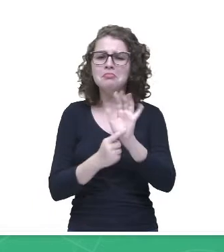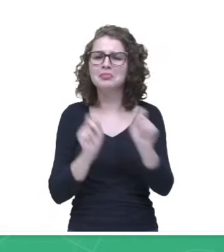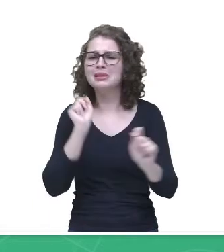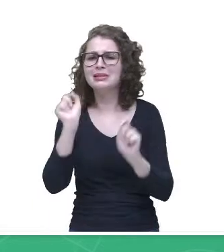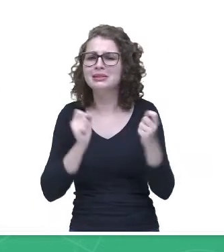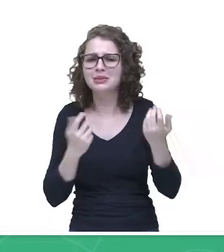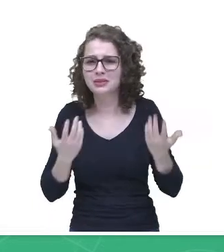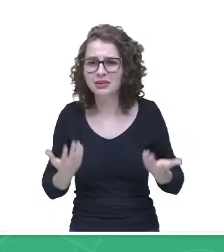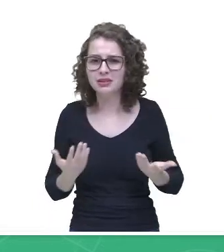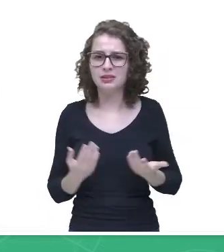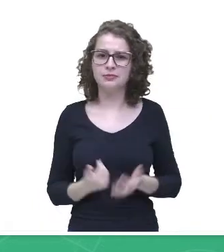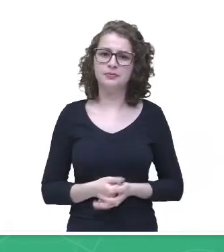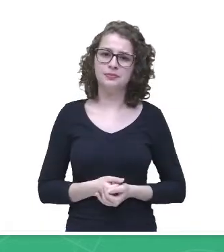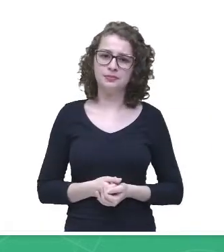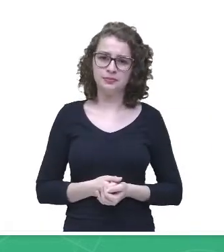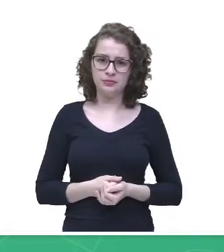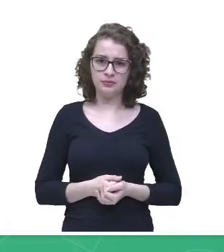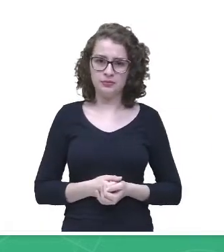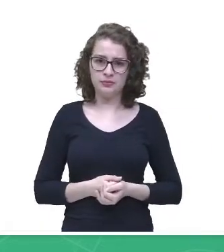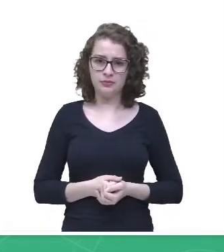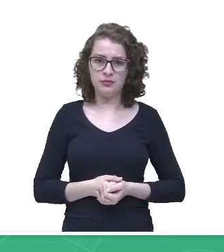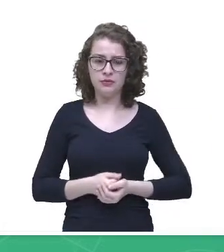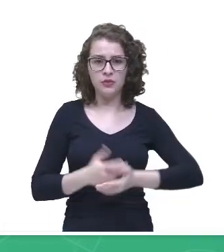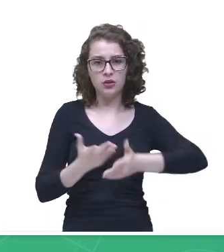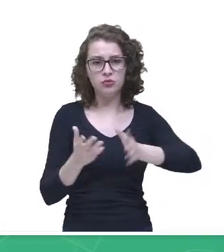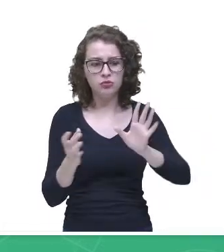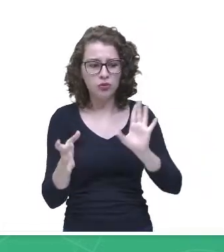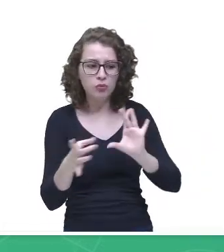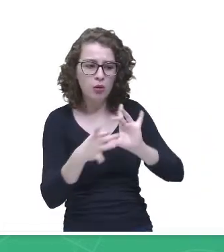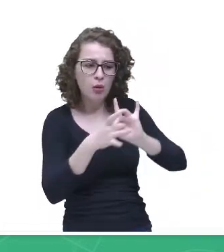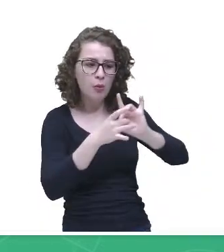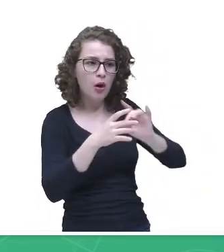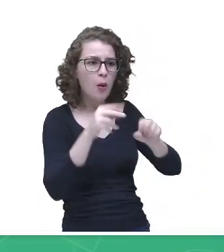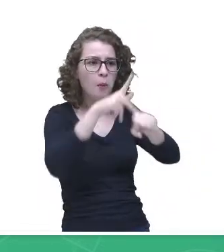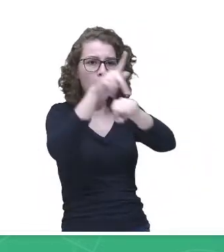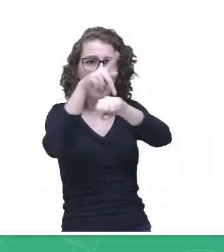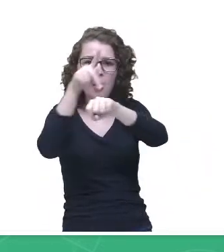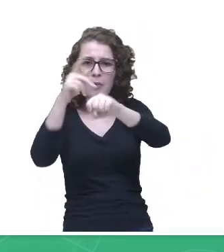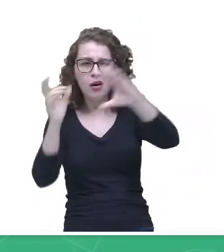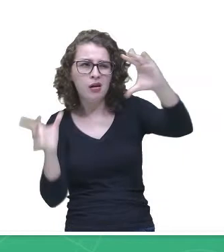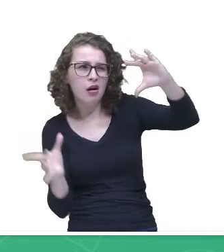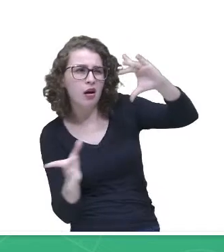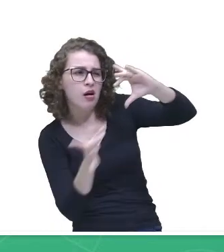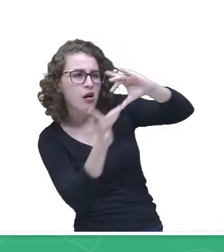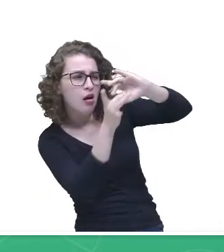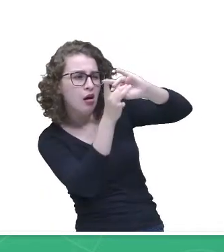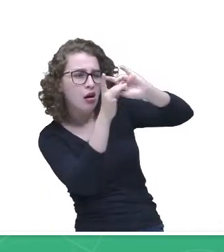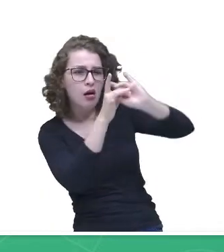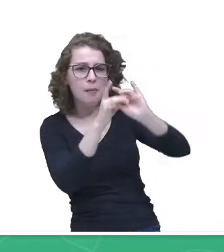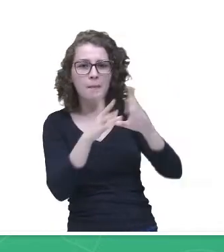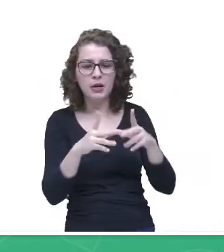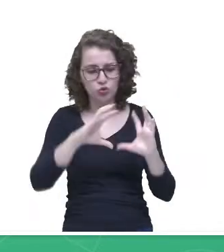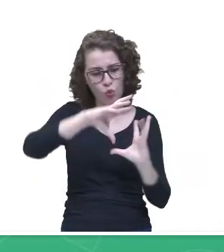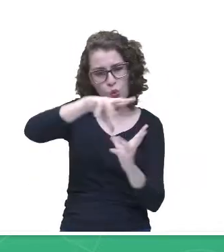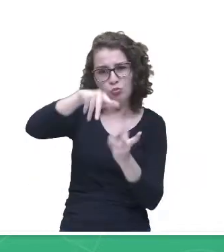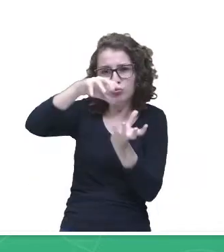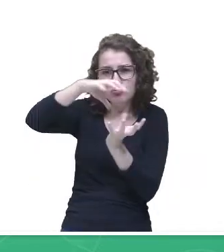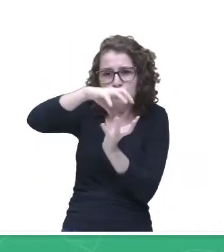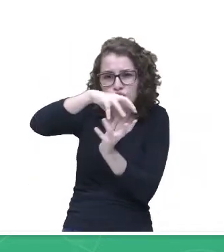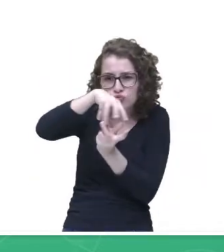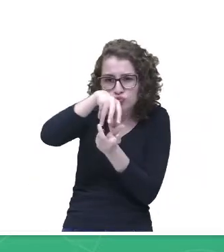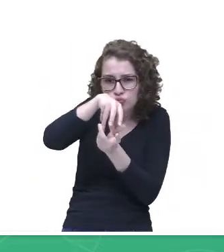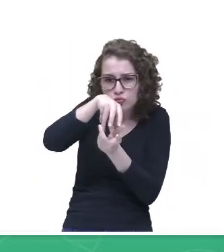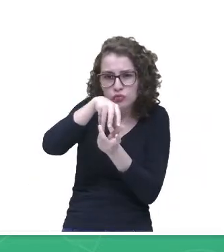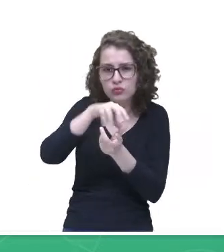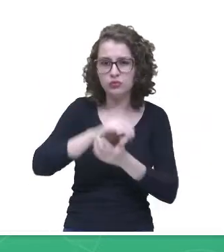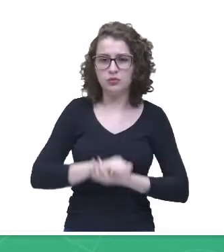está expressando aí uma proximidade entre os países. Parece assim que o mundo ficou menor, né? Por